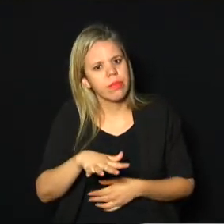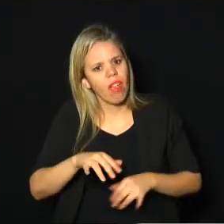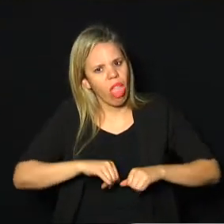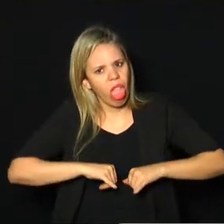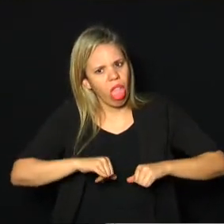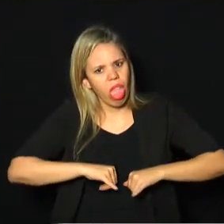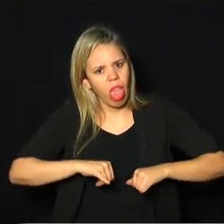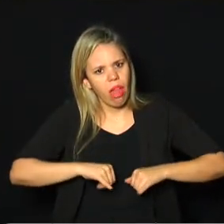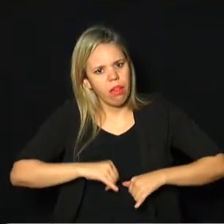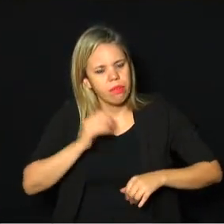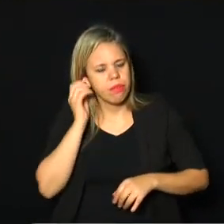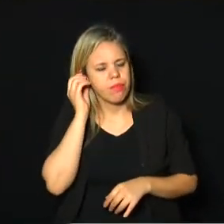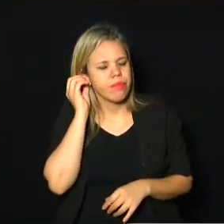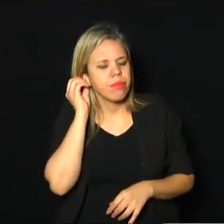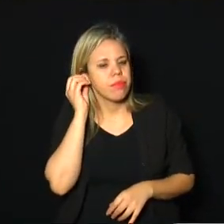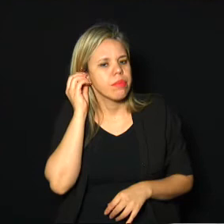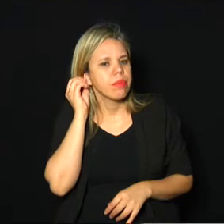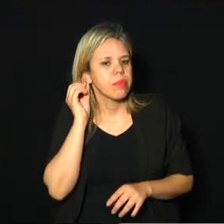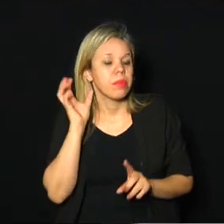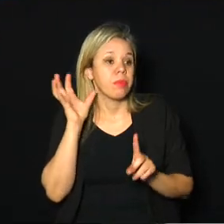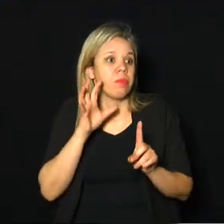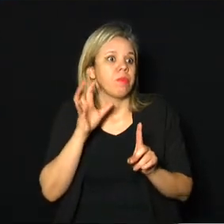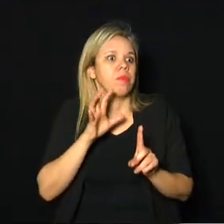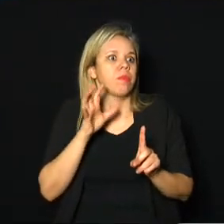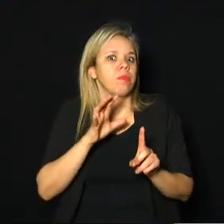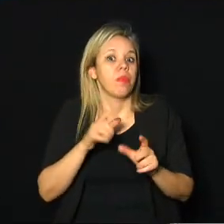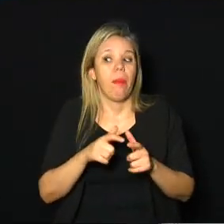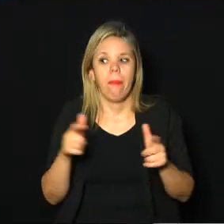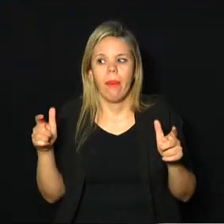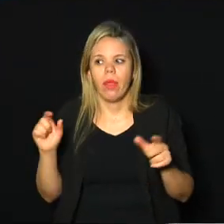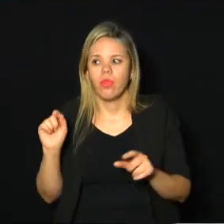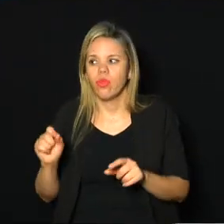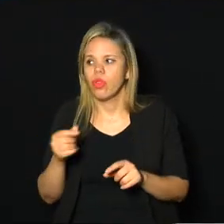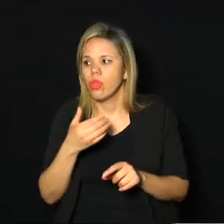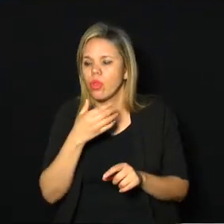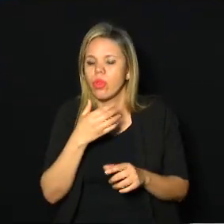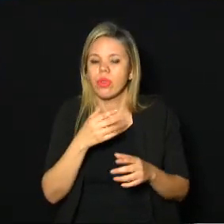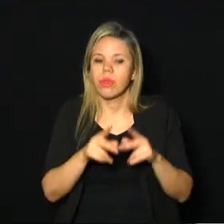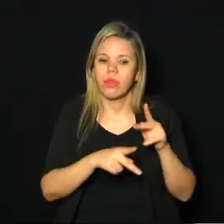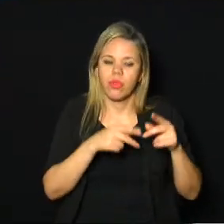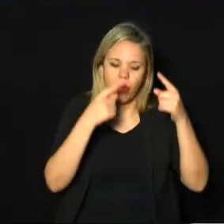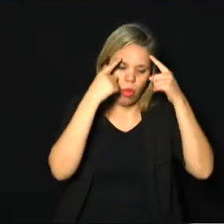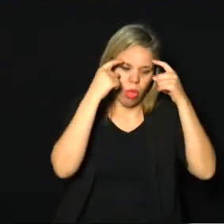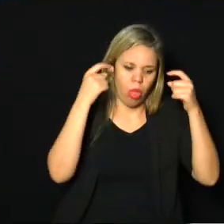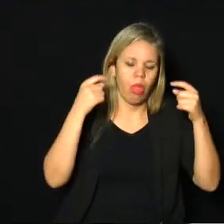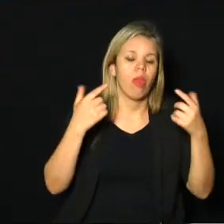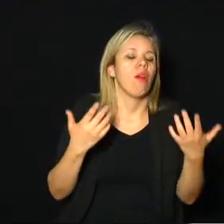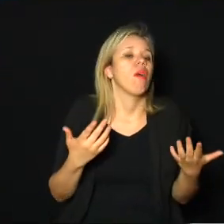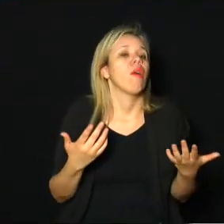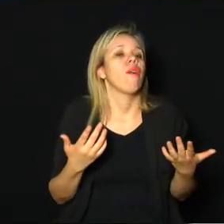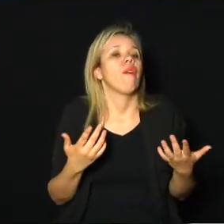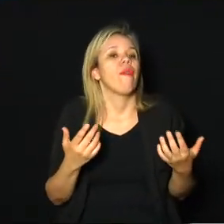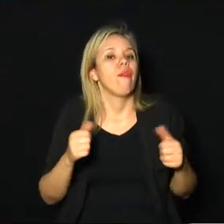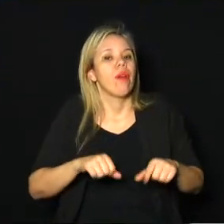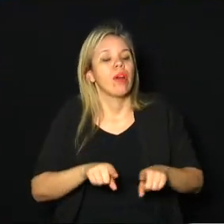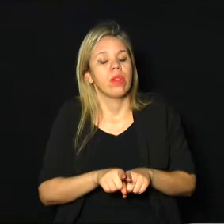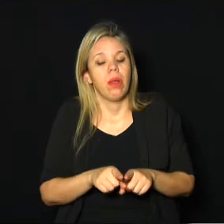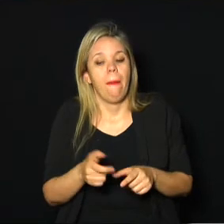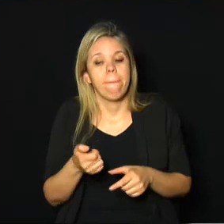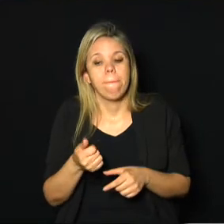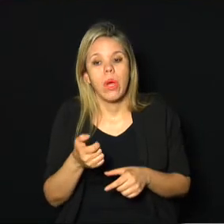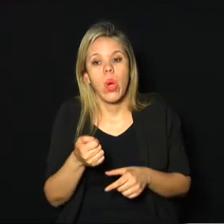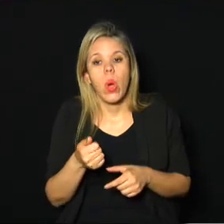ficam expostas muito mais aos seus agressores e com pouca